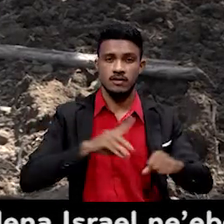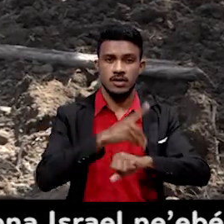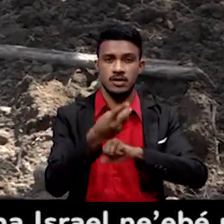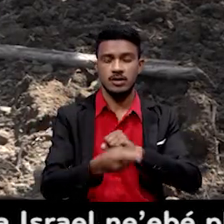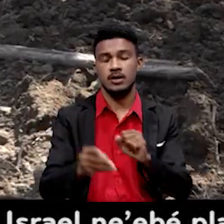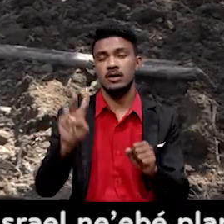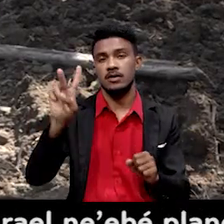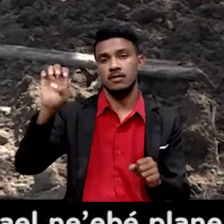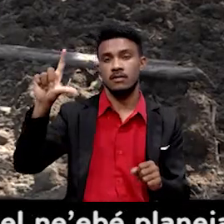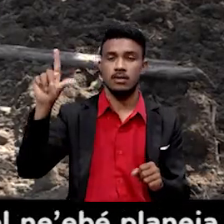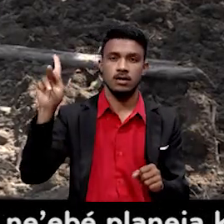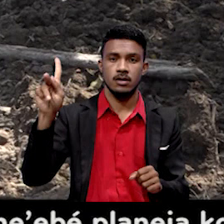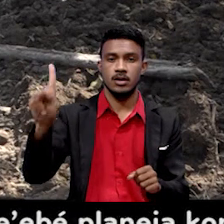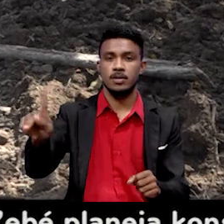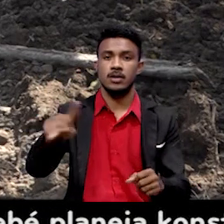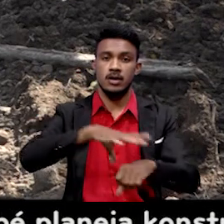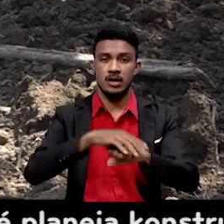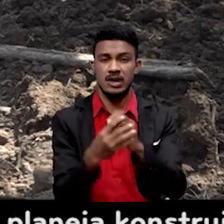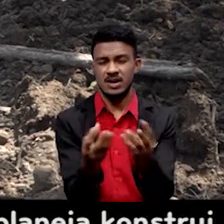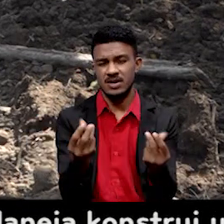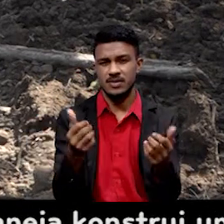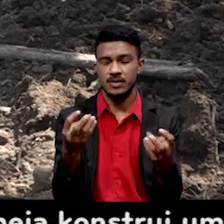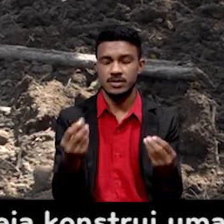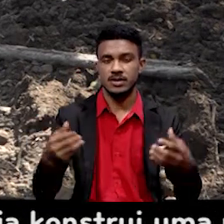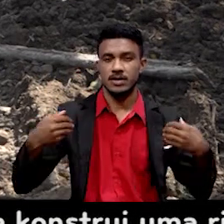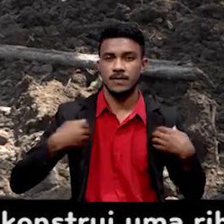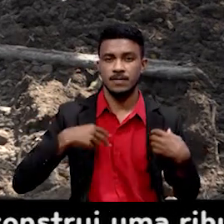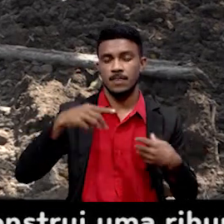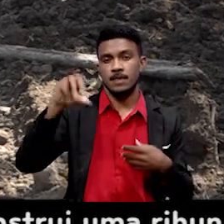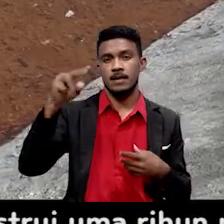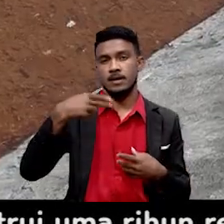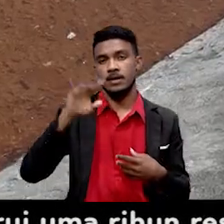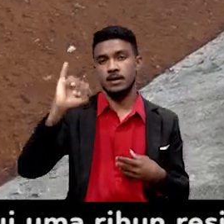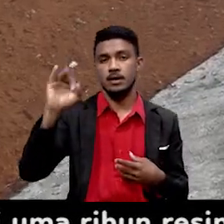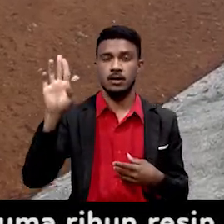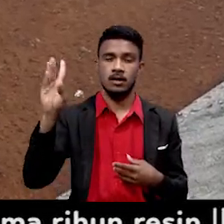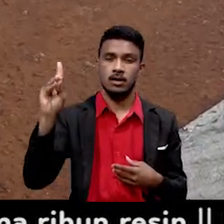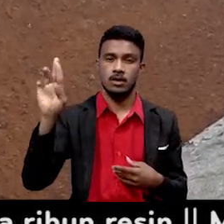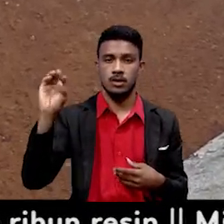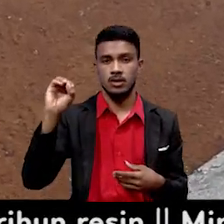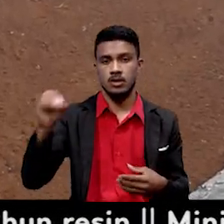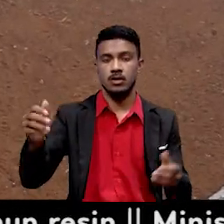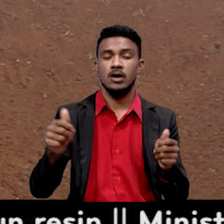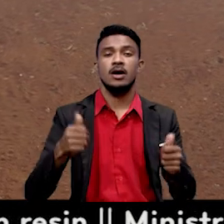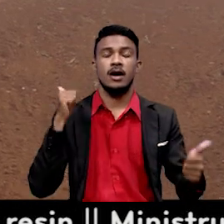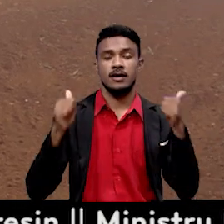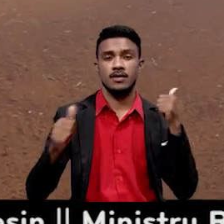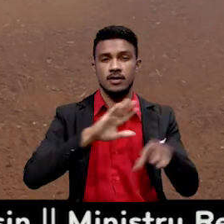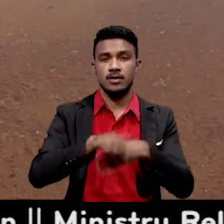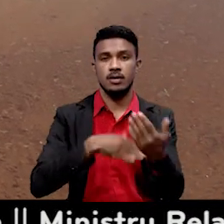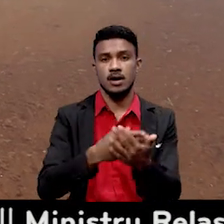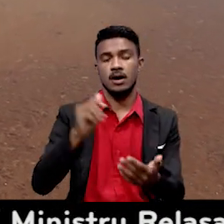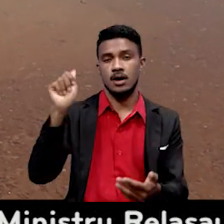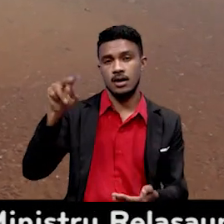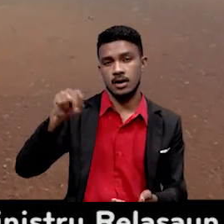Kigne, liliu batahu tem perfuração ou filmagem hidrocarboneto. Ato concretiza liutan ação hirakne ANPM